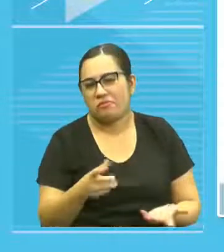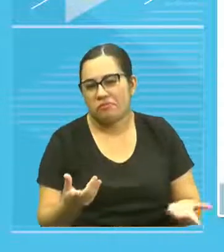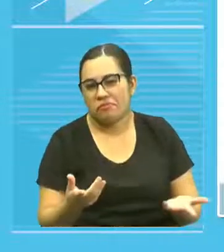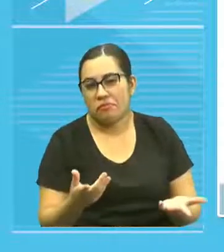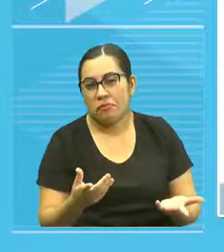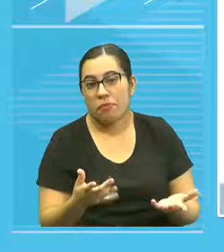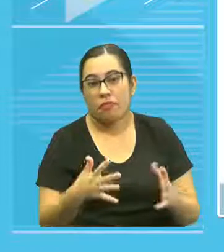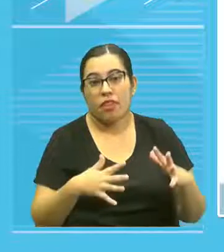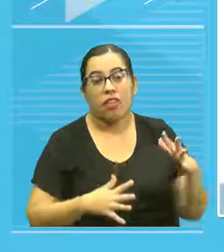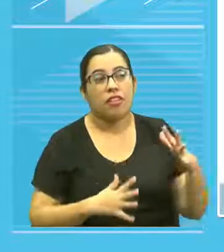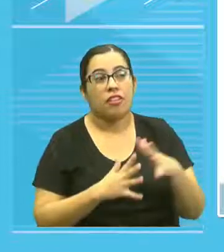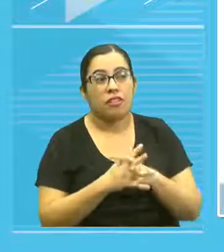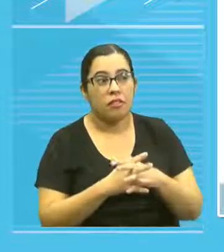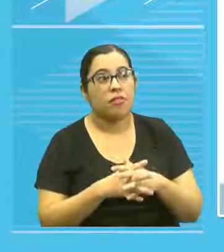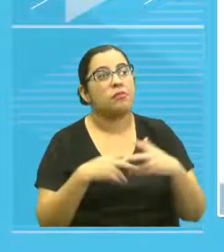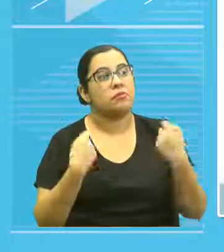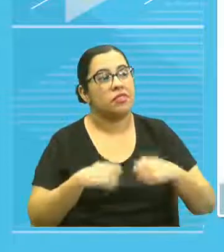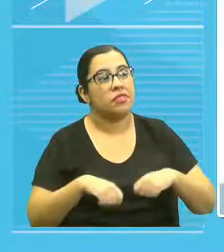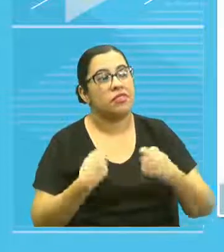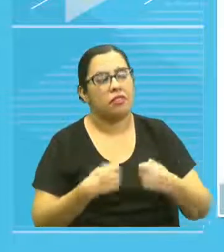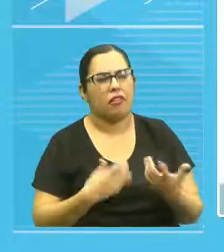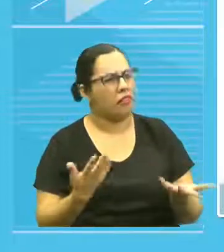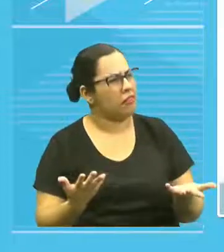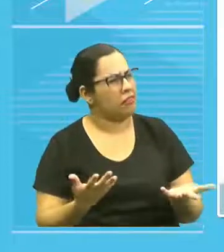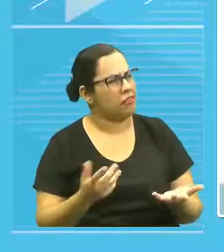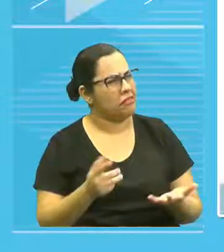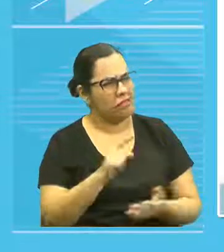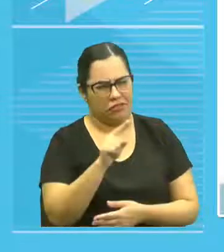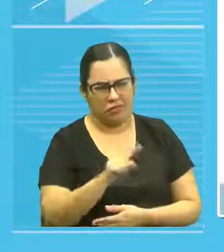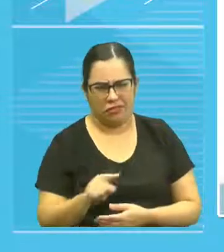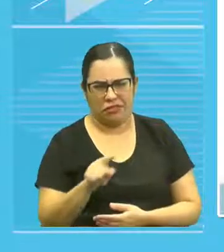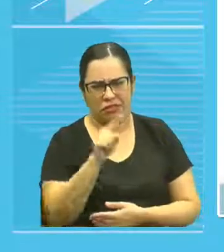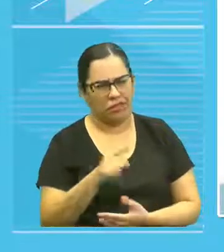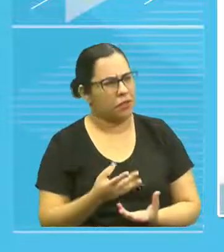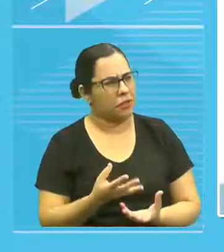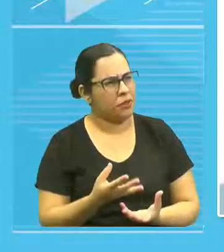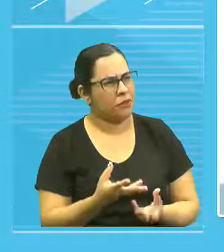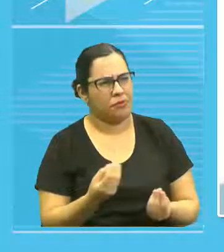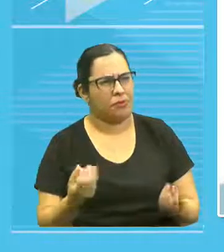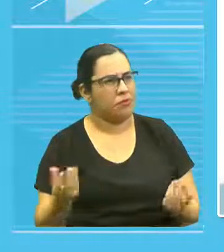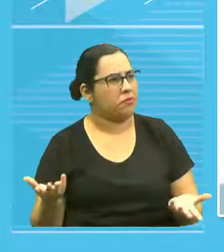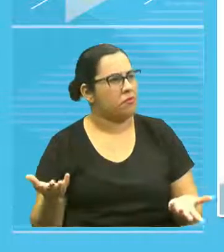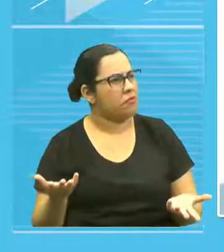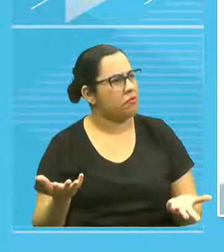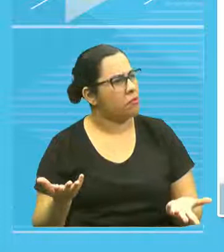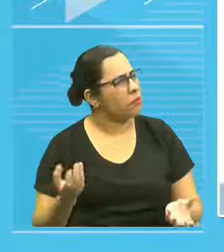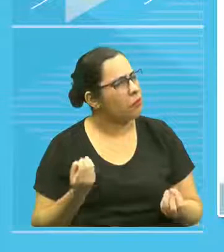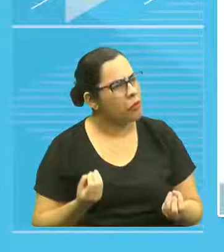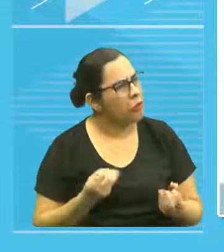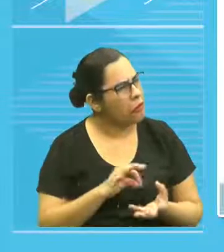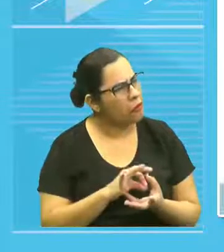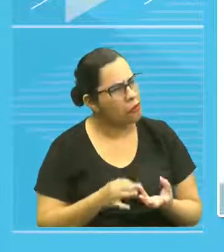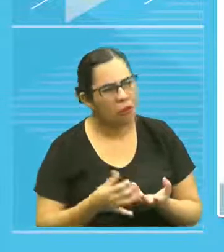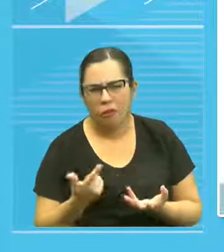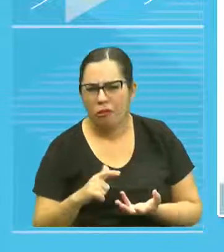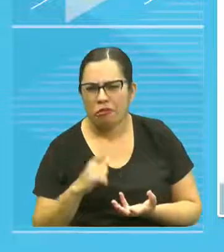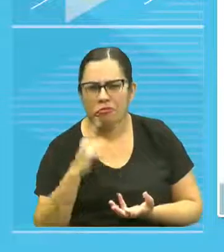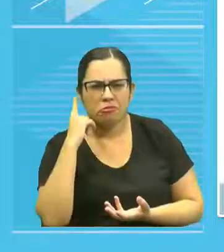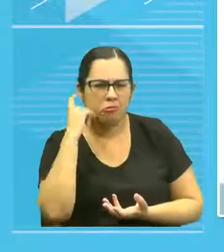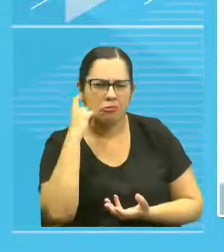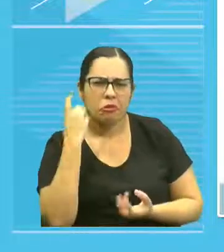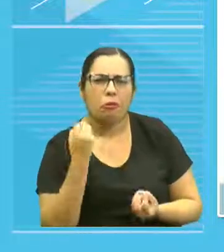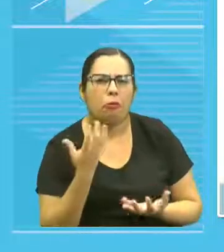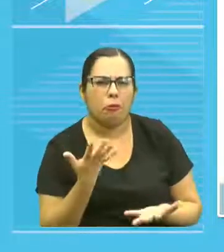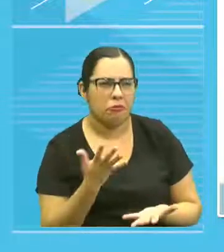consoante só tem som se tiver uma vogal daqui um monte desenho aqui aqui também não dá porque não tem uma vogal como é que pode o fazer esse